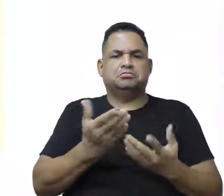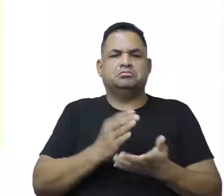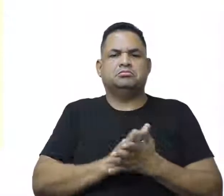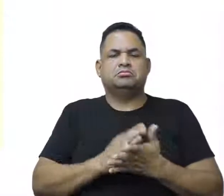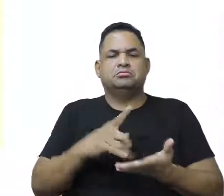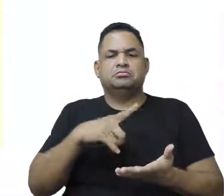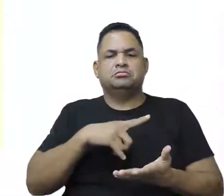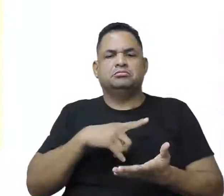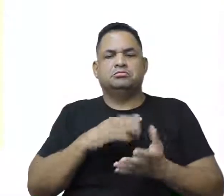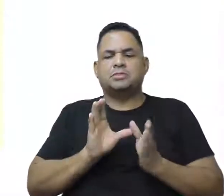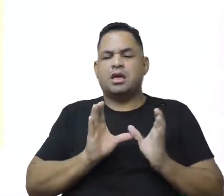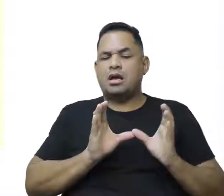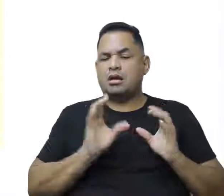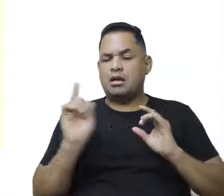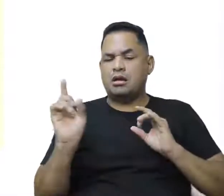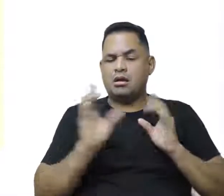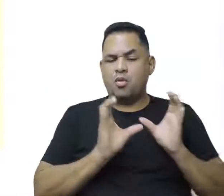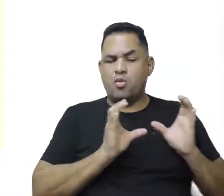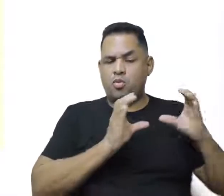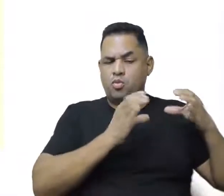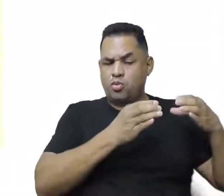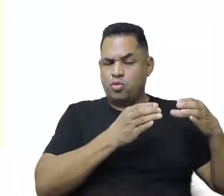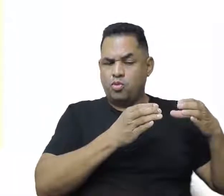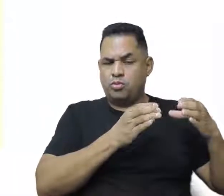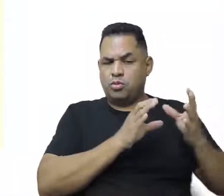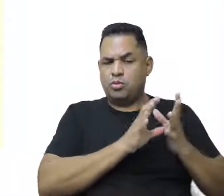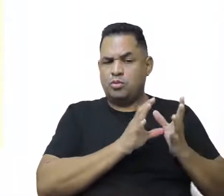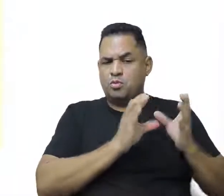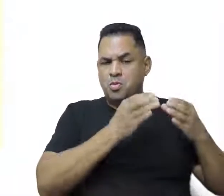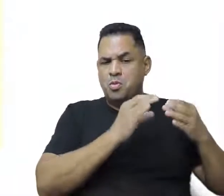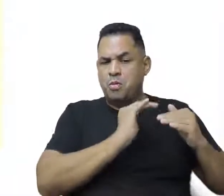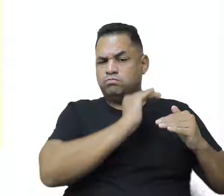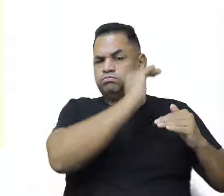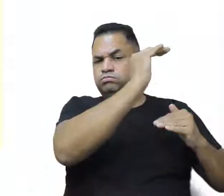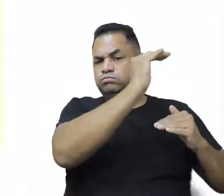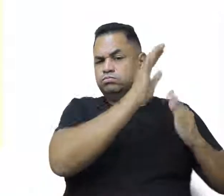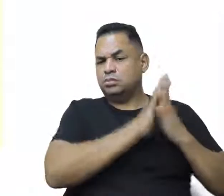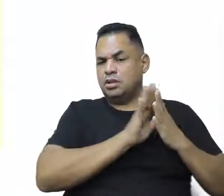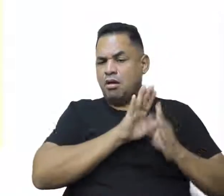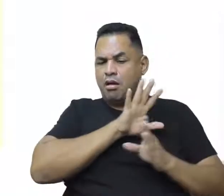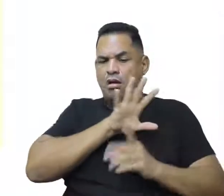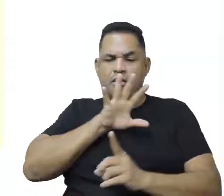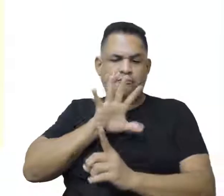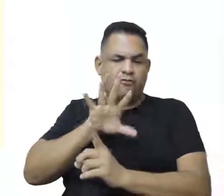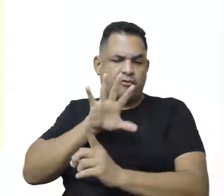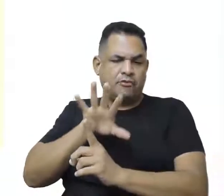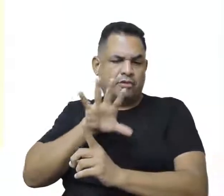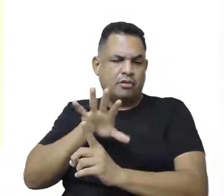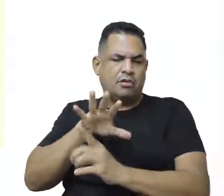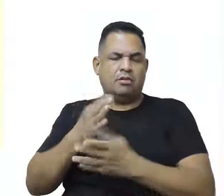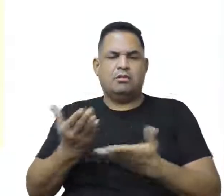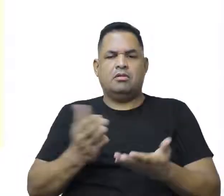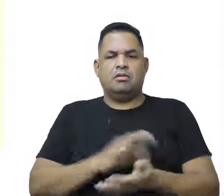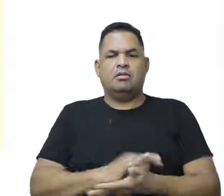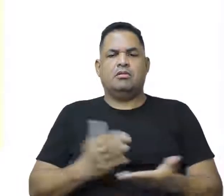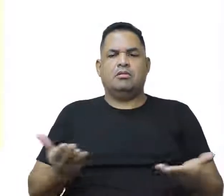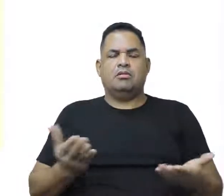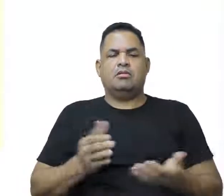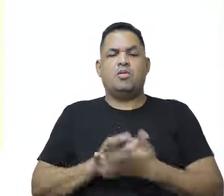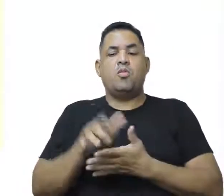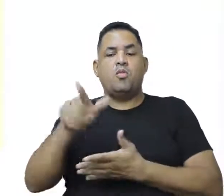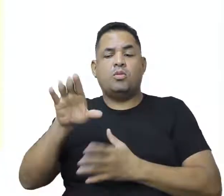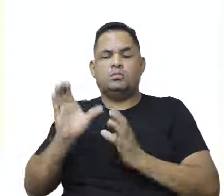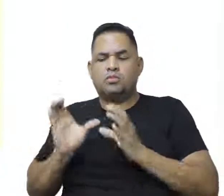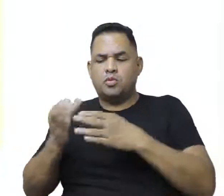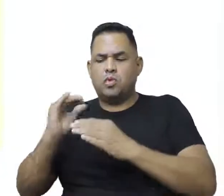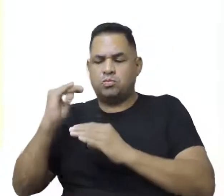de certos grupos sobre outros, e isso prevalece uma homogeneidade, né? E o que